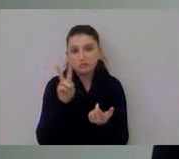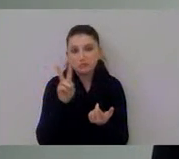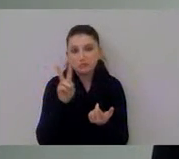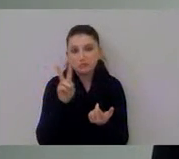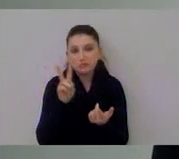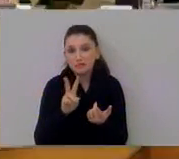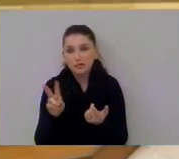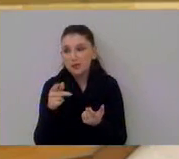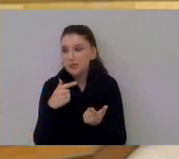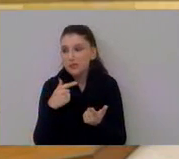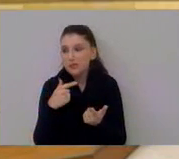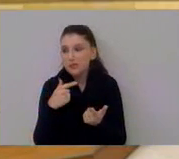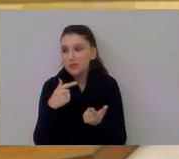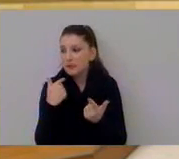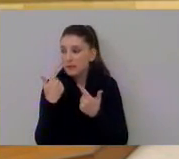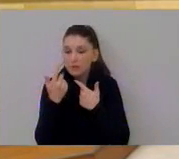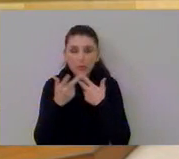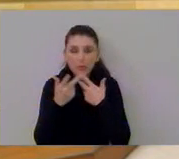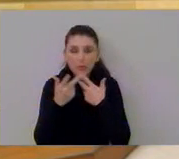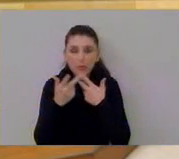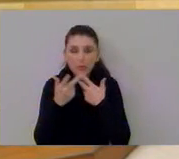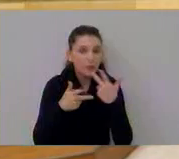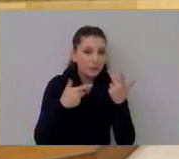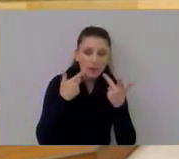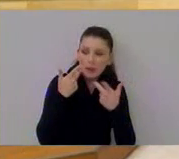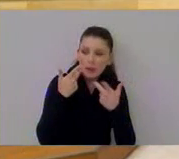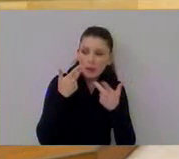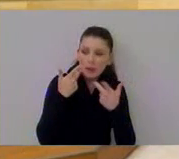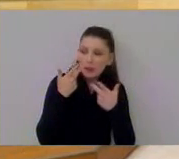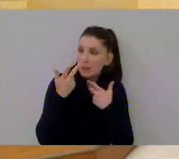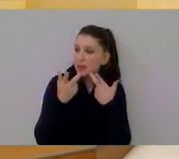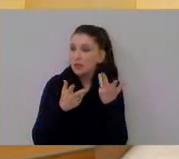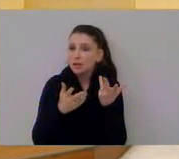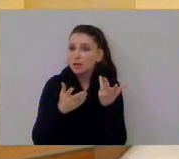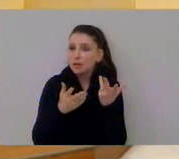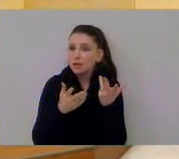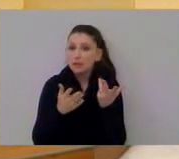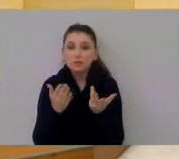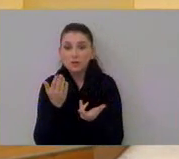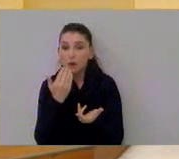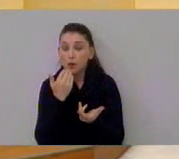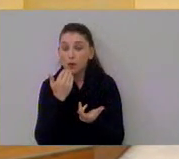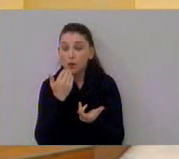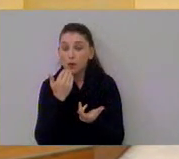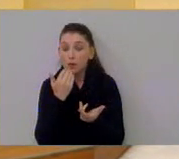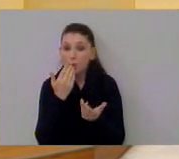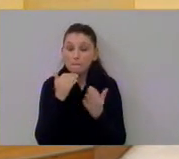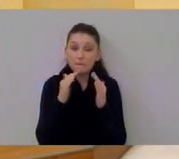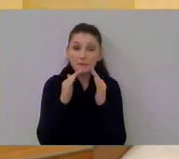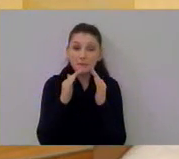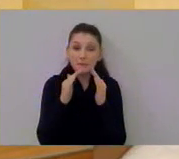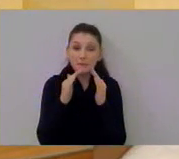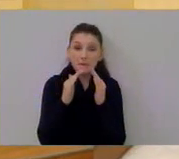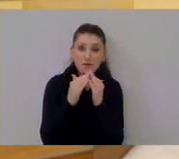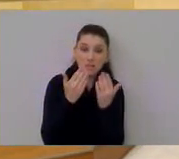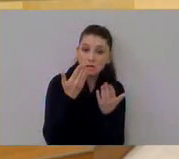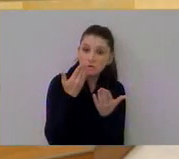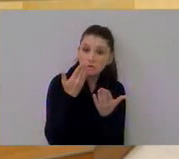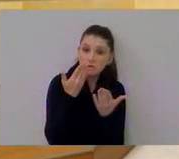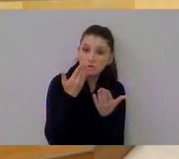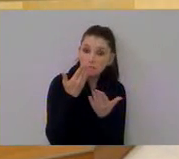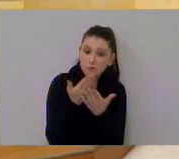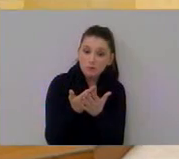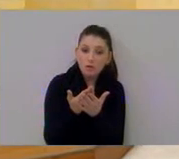interessante esse ponto de vista do aluno. E aí deixo mais uma importância da